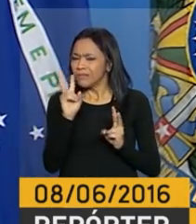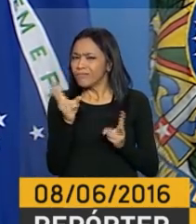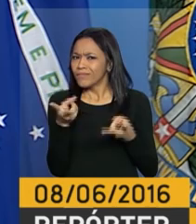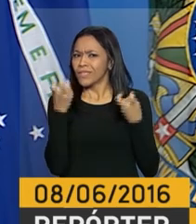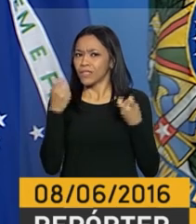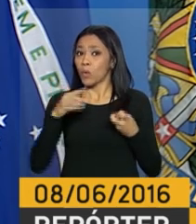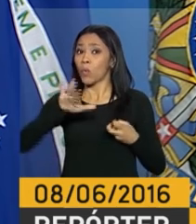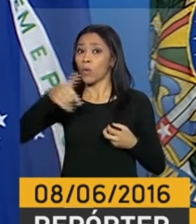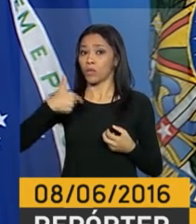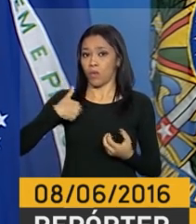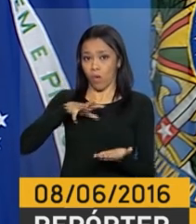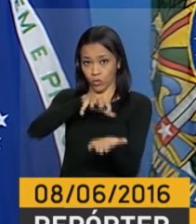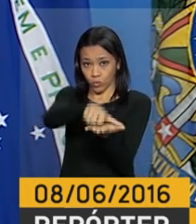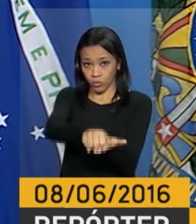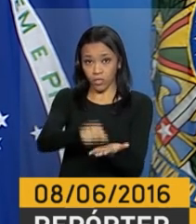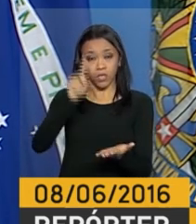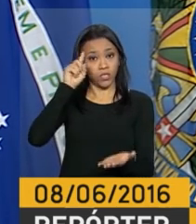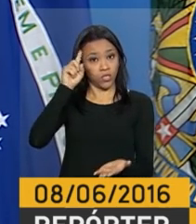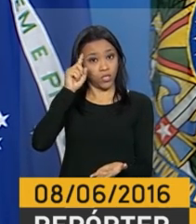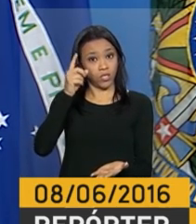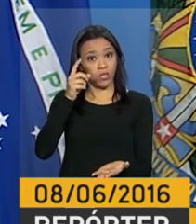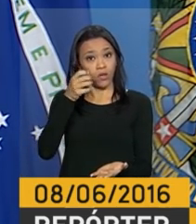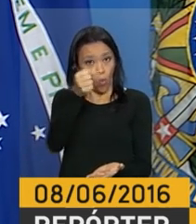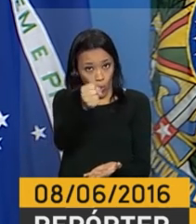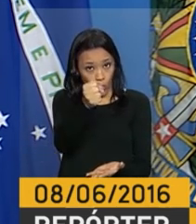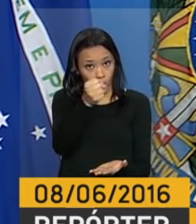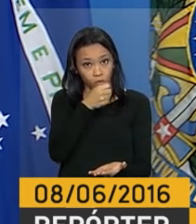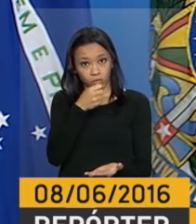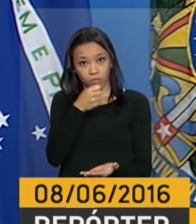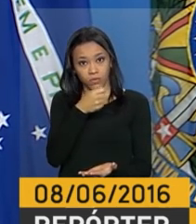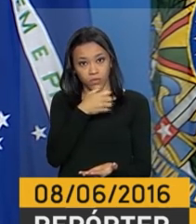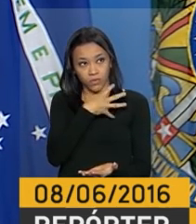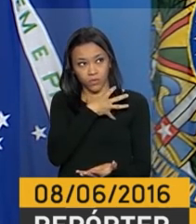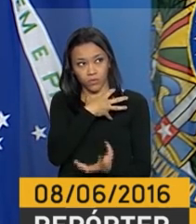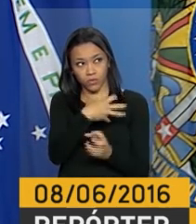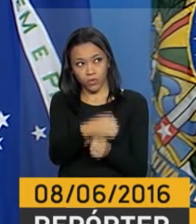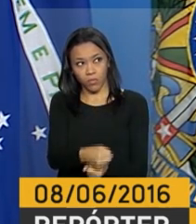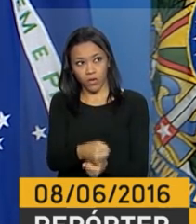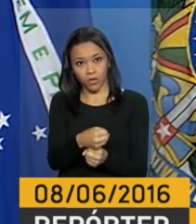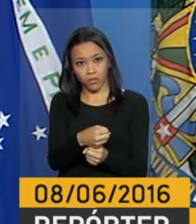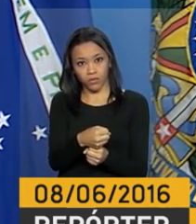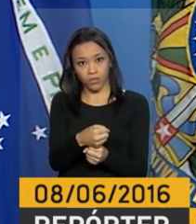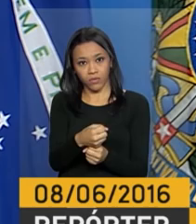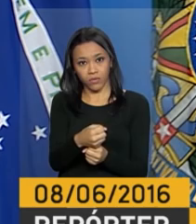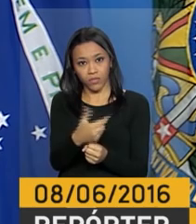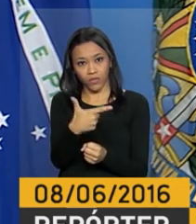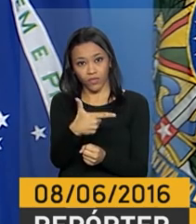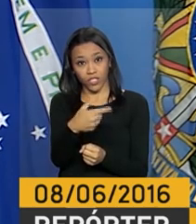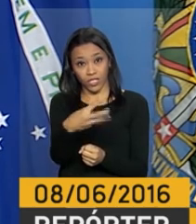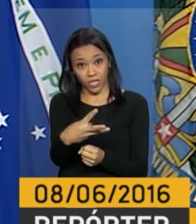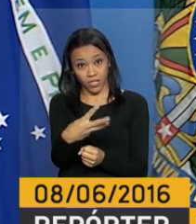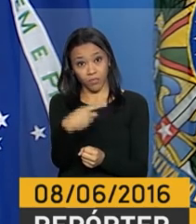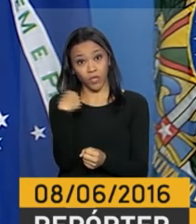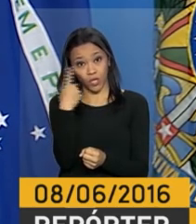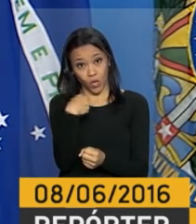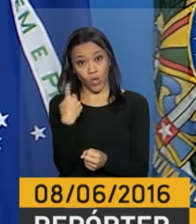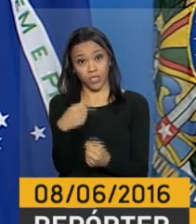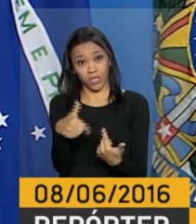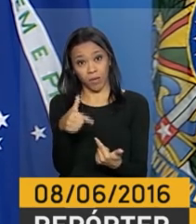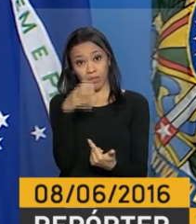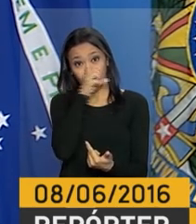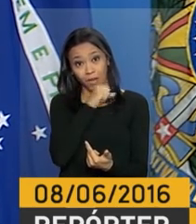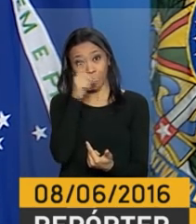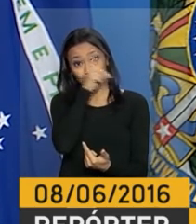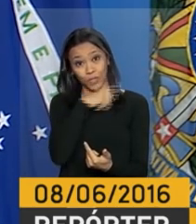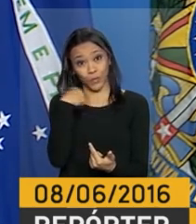embora nesses oito dias né o Marcos Pereira disz São 18 mas para mim são 23 porque nós trabalhamos sábado domingo viu Marcos todos